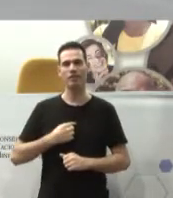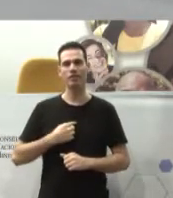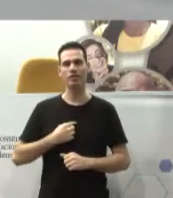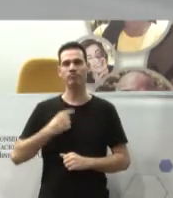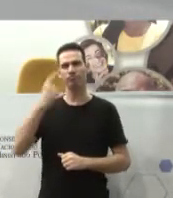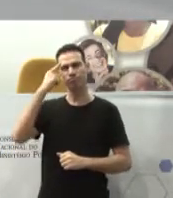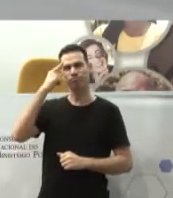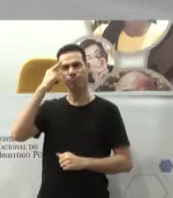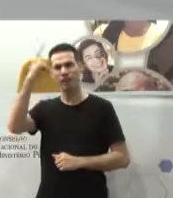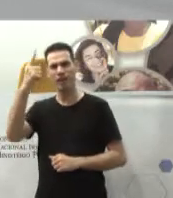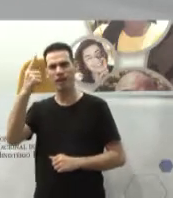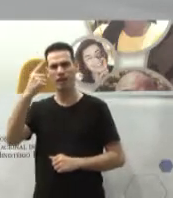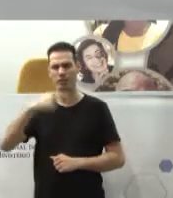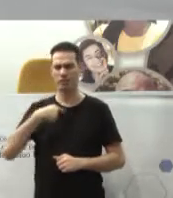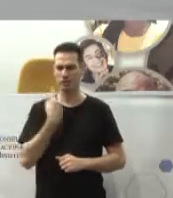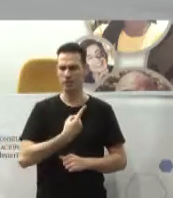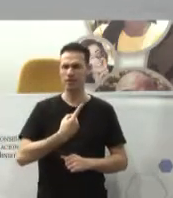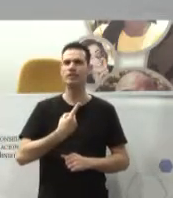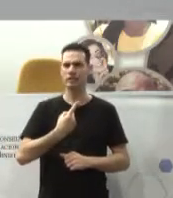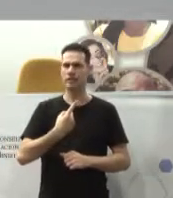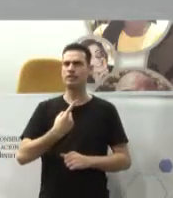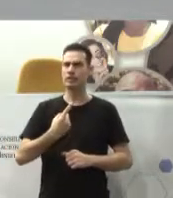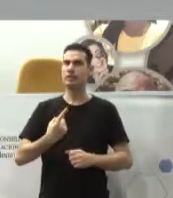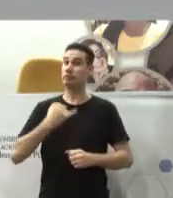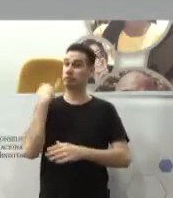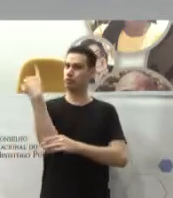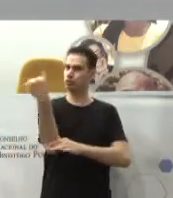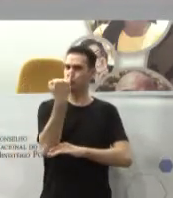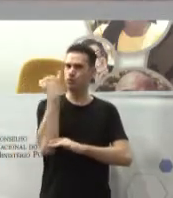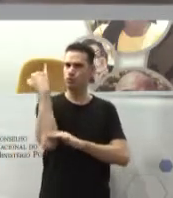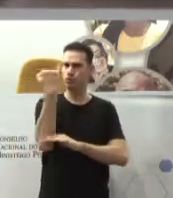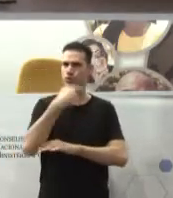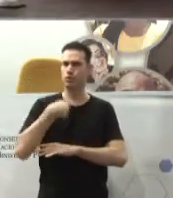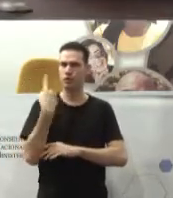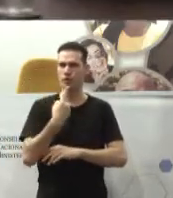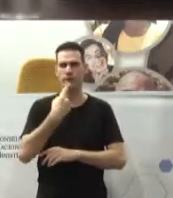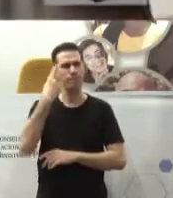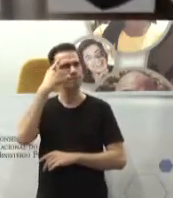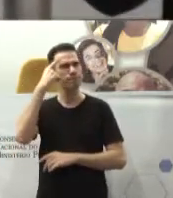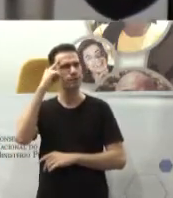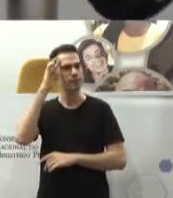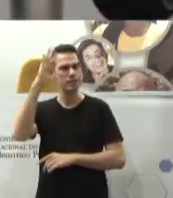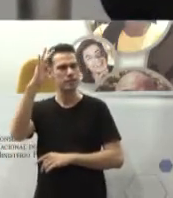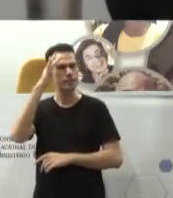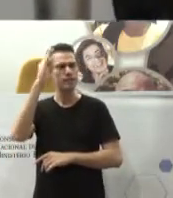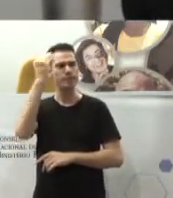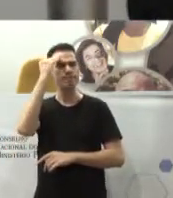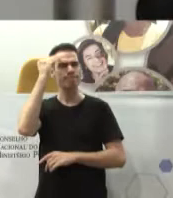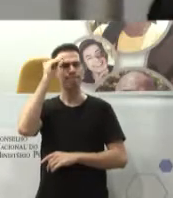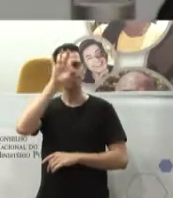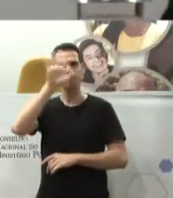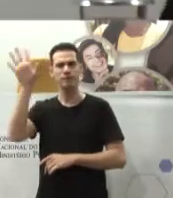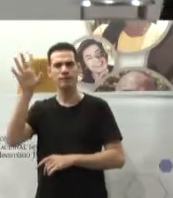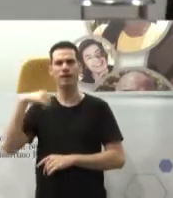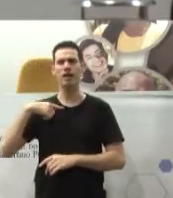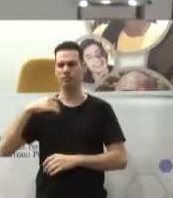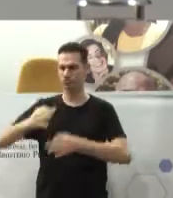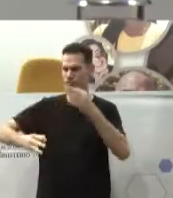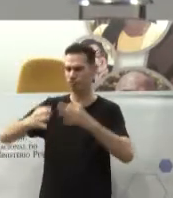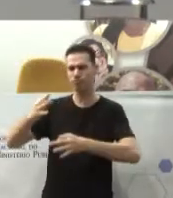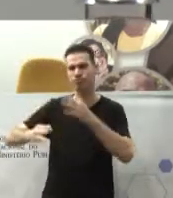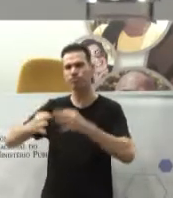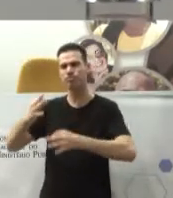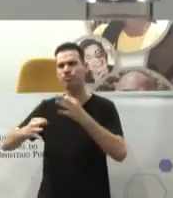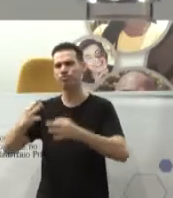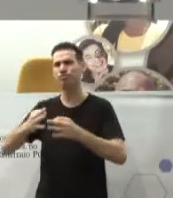da ideia direta de que momentos como esse são muito importantes para fazer justamente que a gente compreenda que, se não fosse a judicialização nesse momento